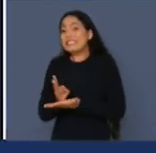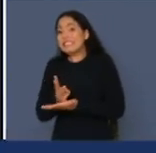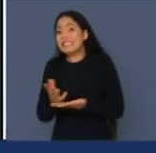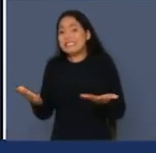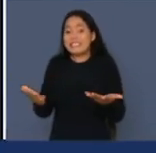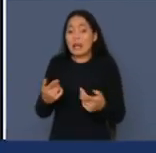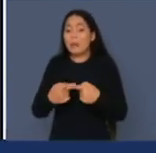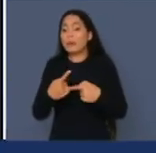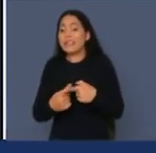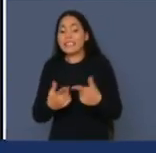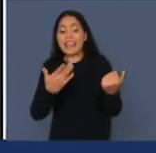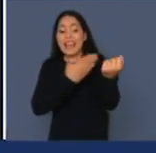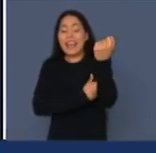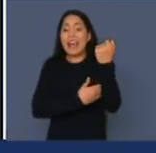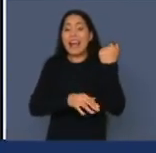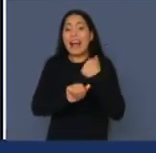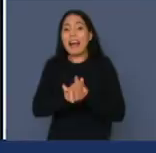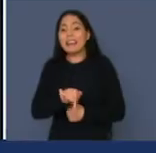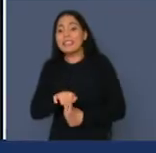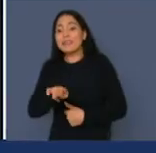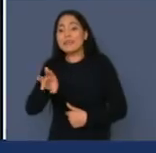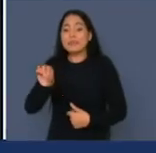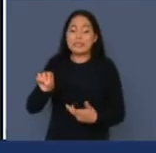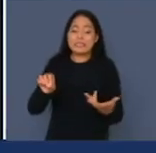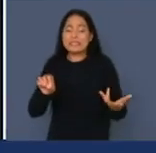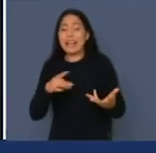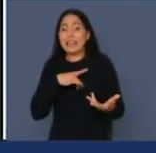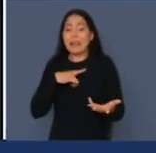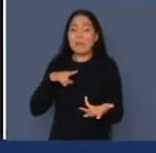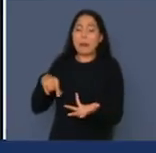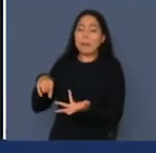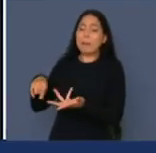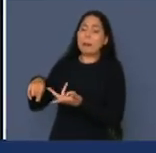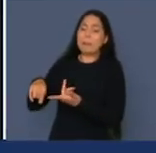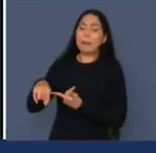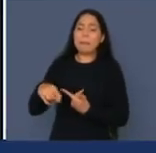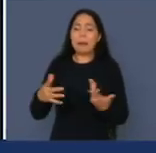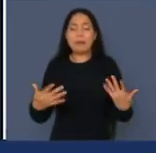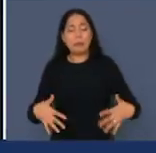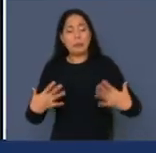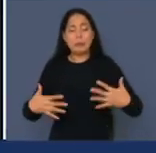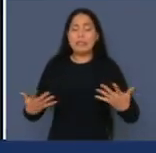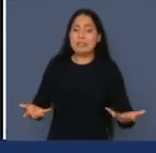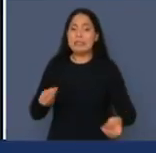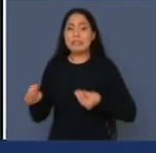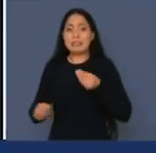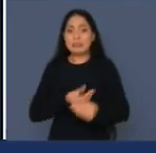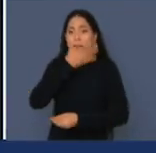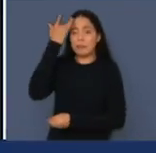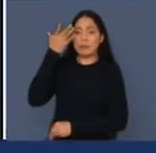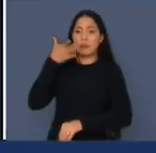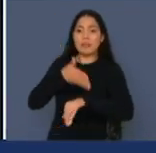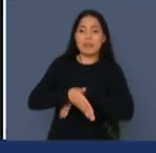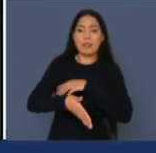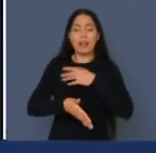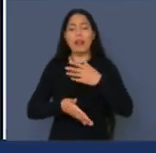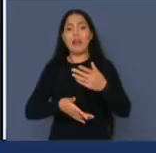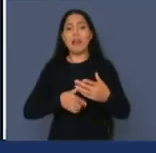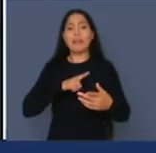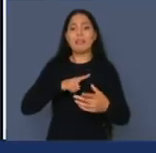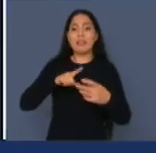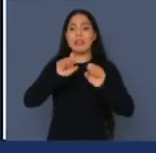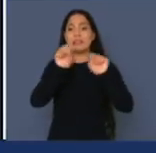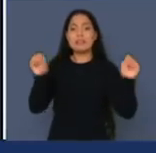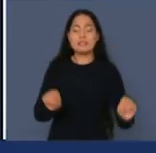log que fica de todos os registros de movimentações de pessoas adentrando o sistema ter acesso ao